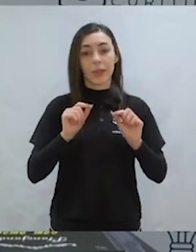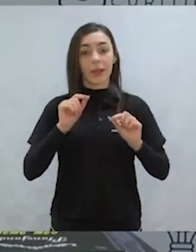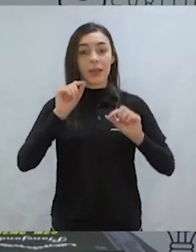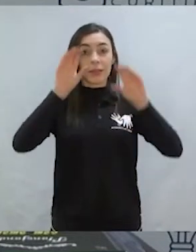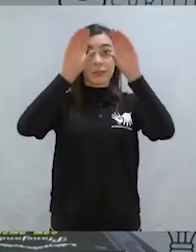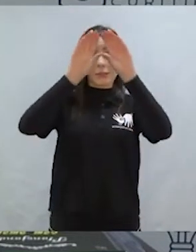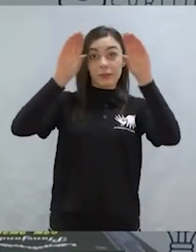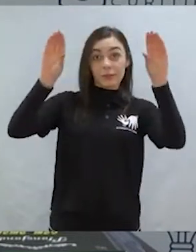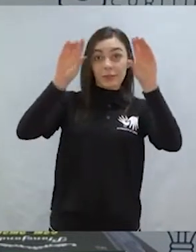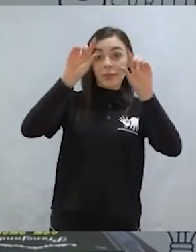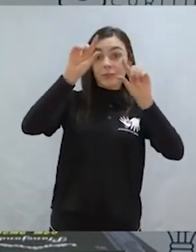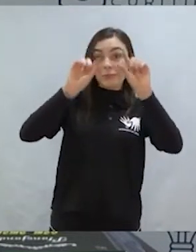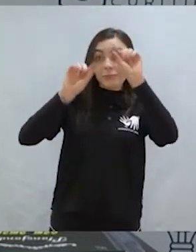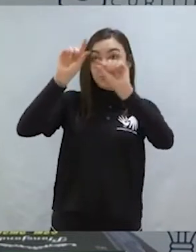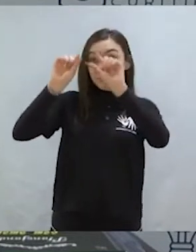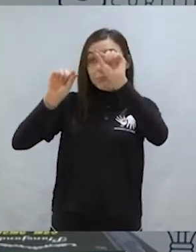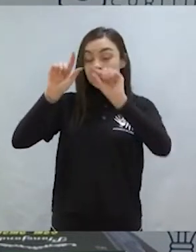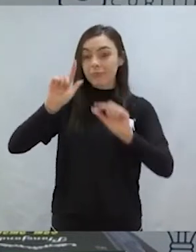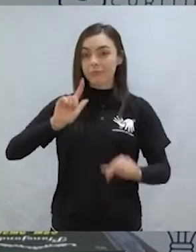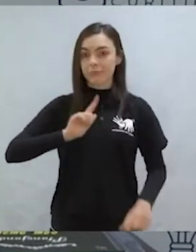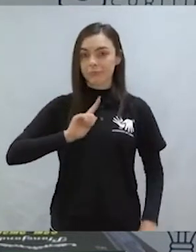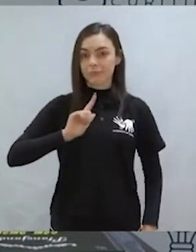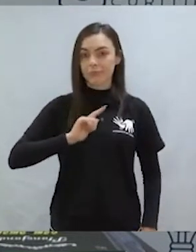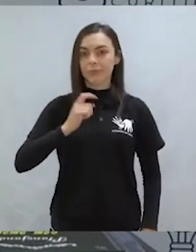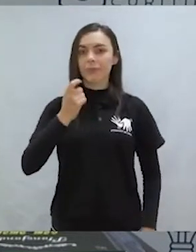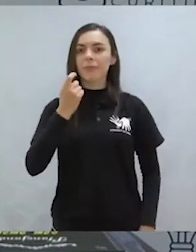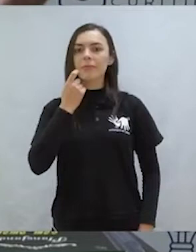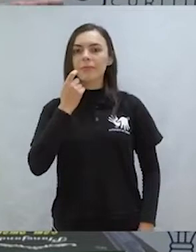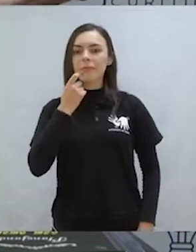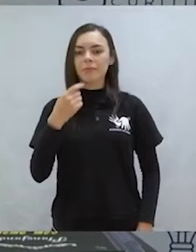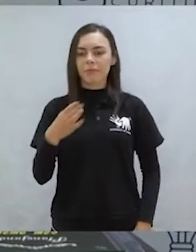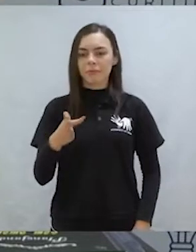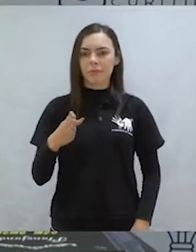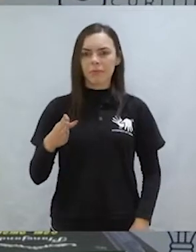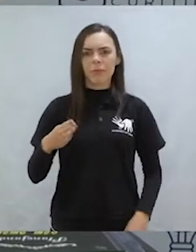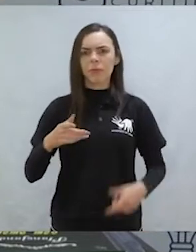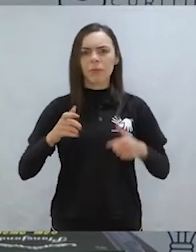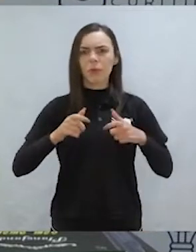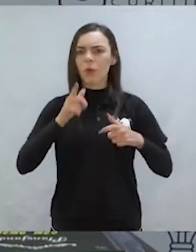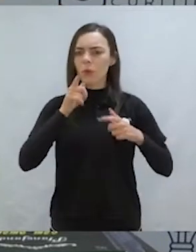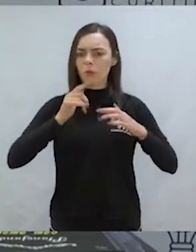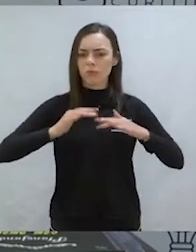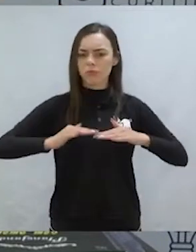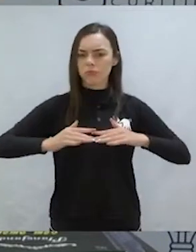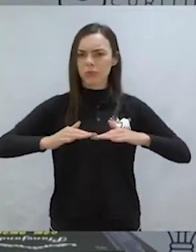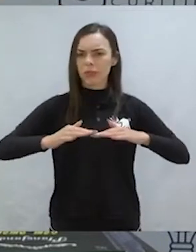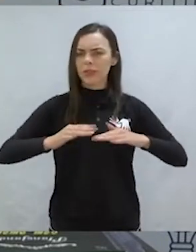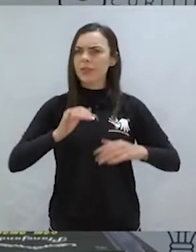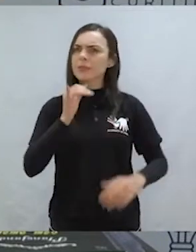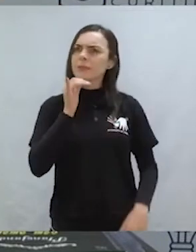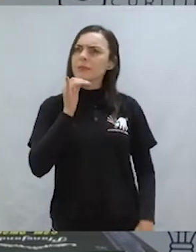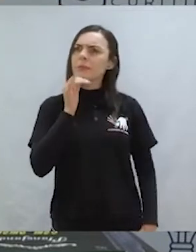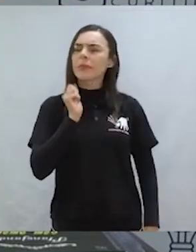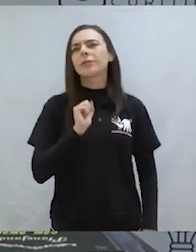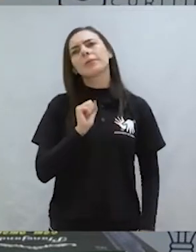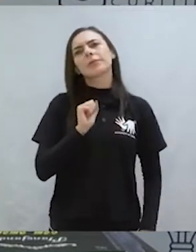no... As estrelas nascem no céu, os peixes nascem no mar? E se a